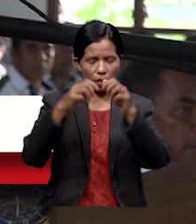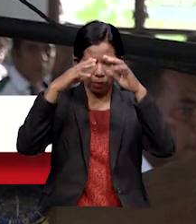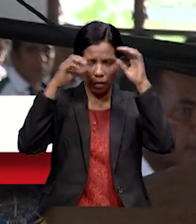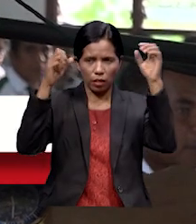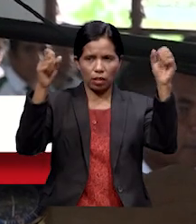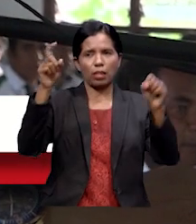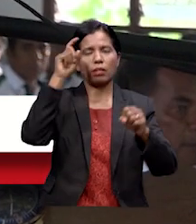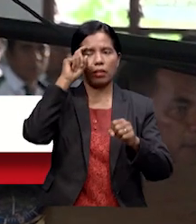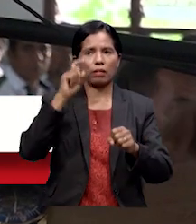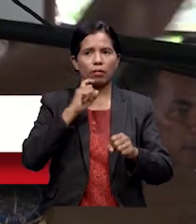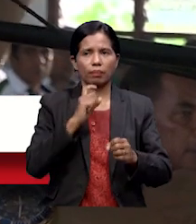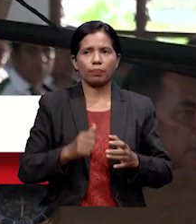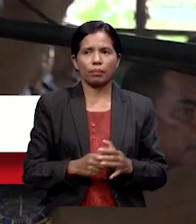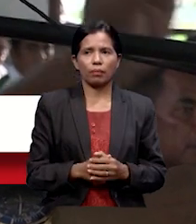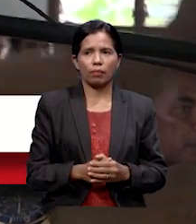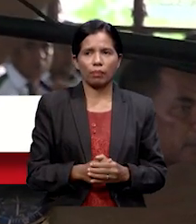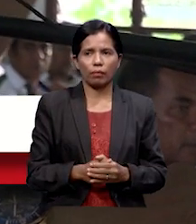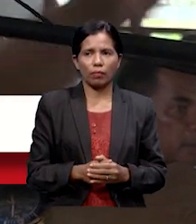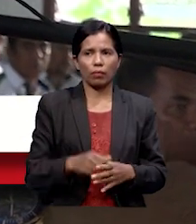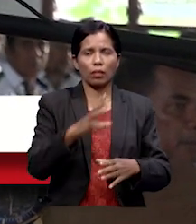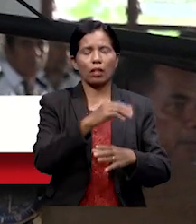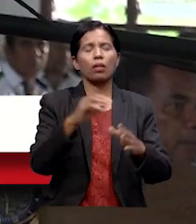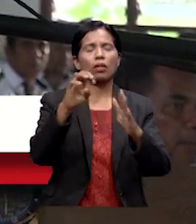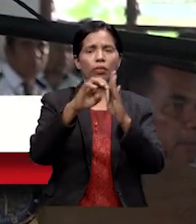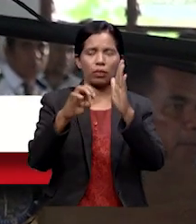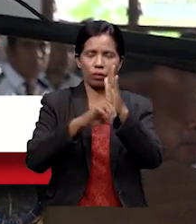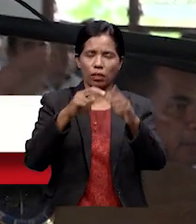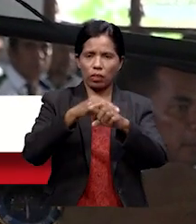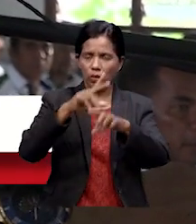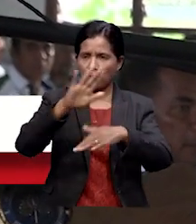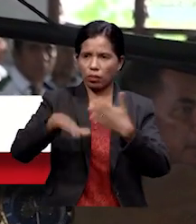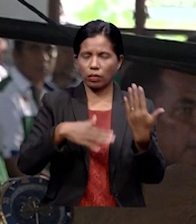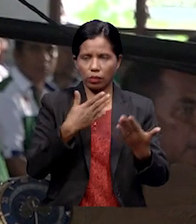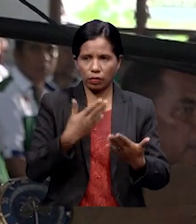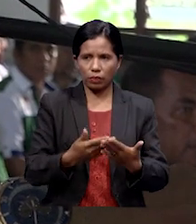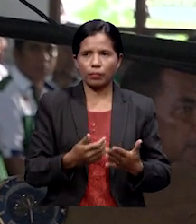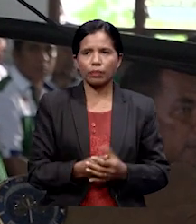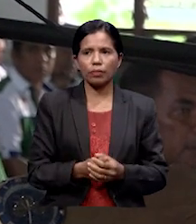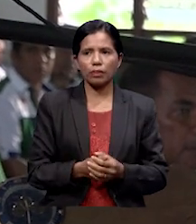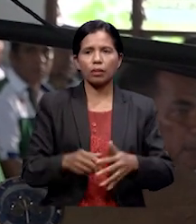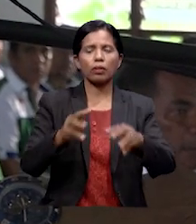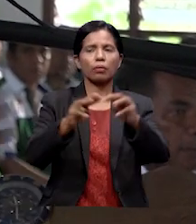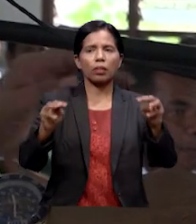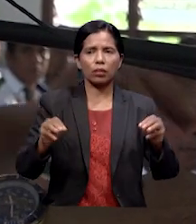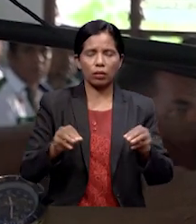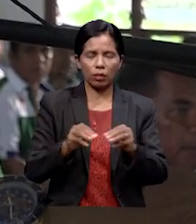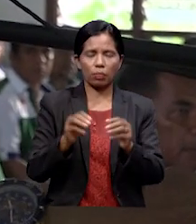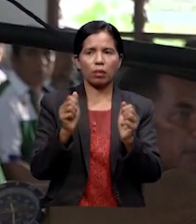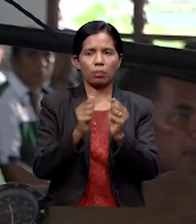na Senhora Guzmão. A estrutura nacional toma. Maita, município Santo Luiz de